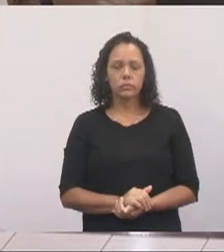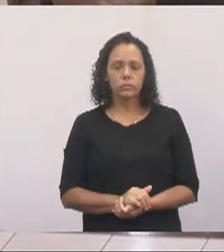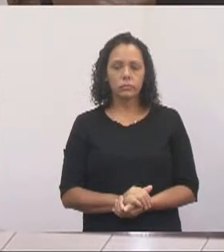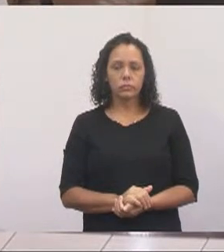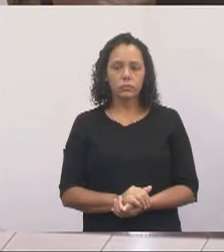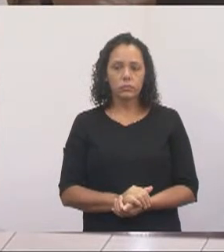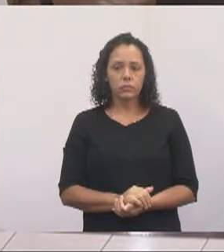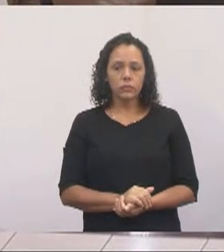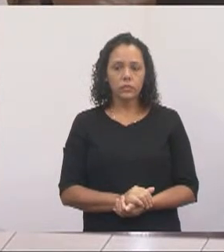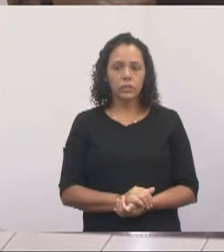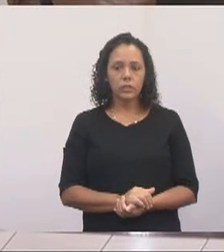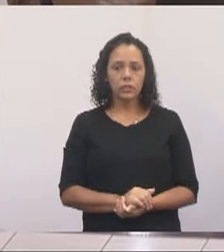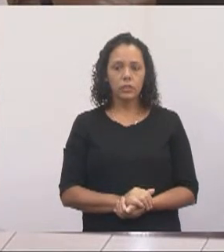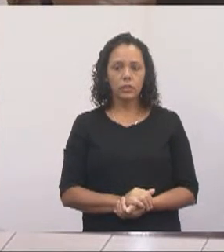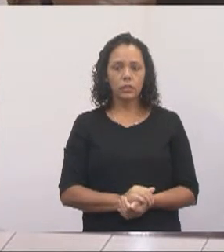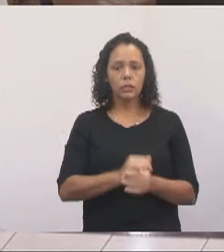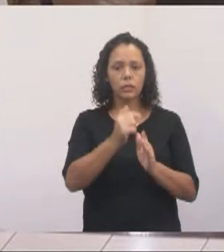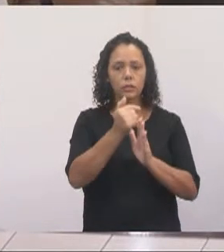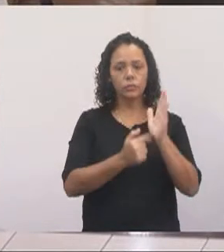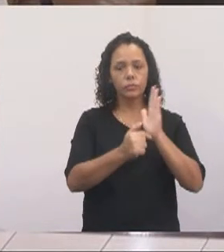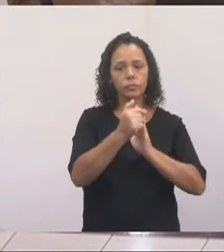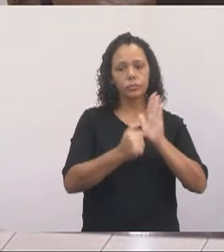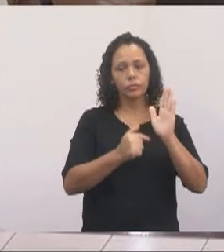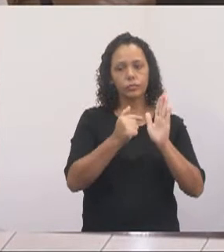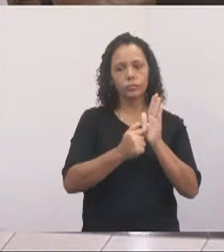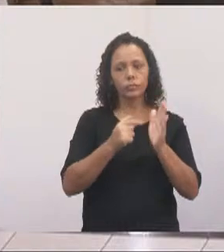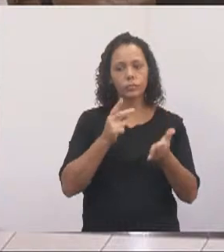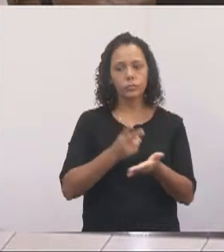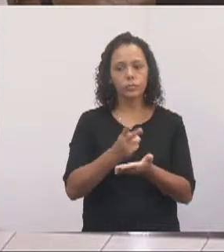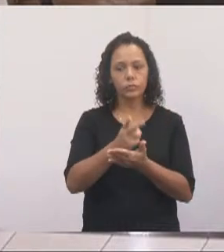O veto continua em discussão.